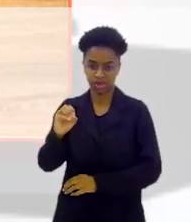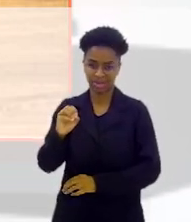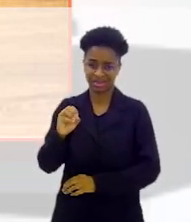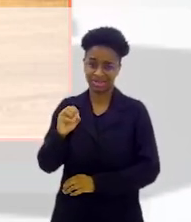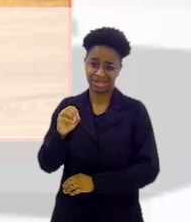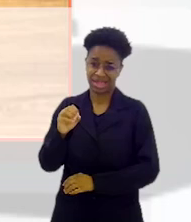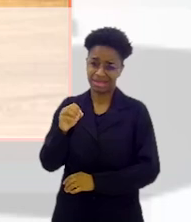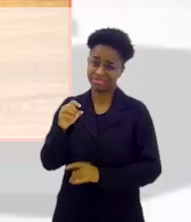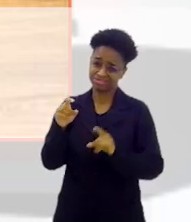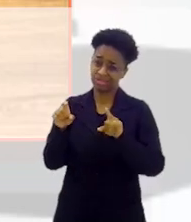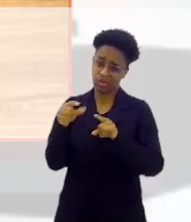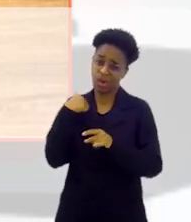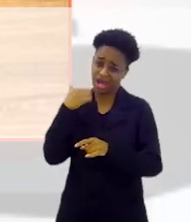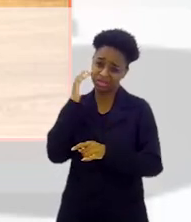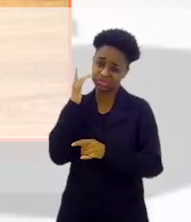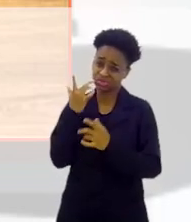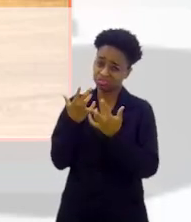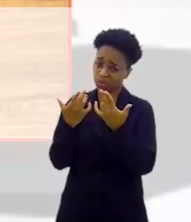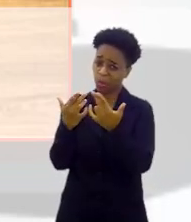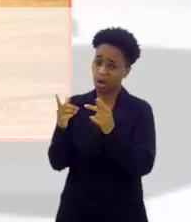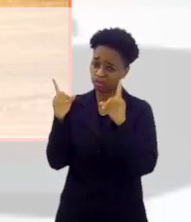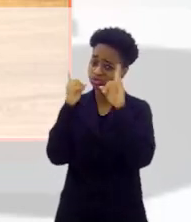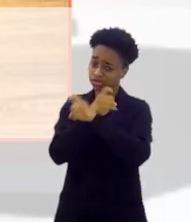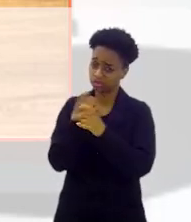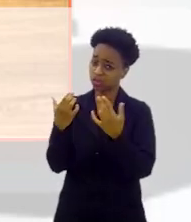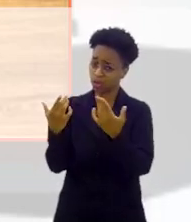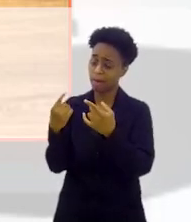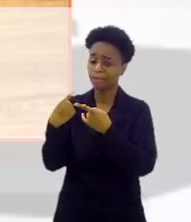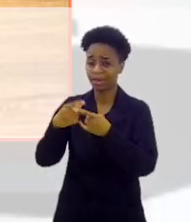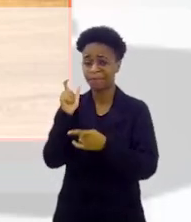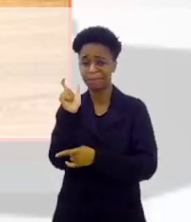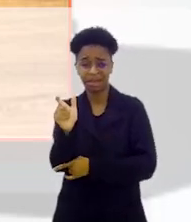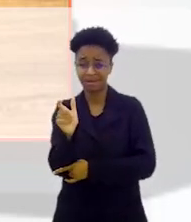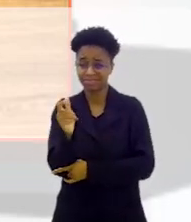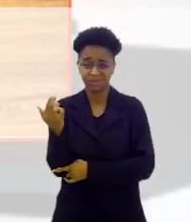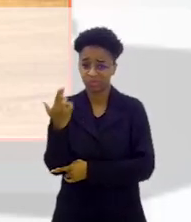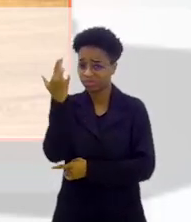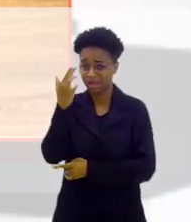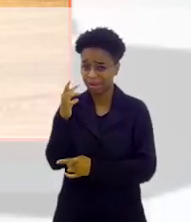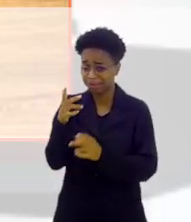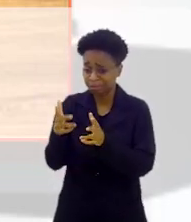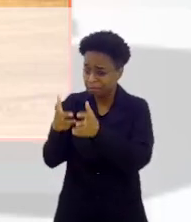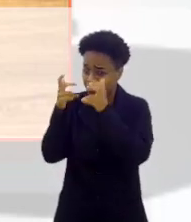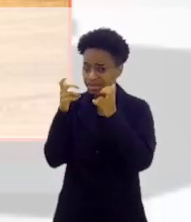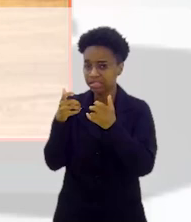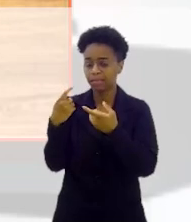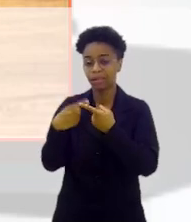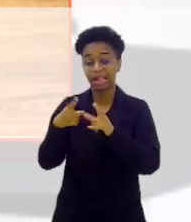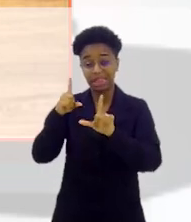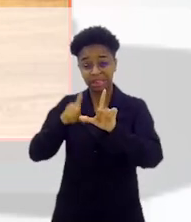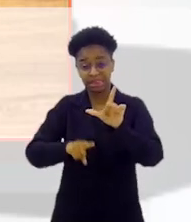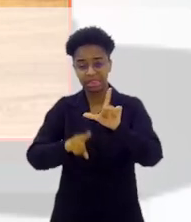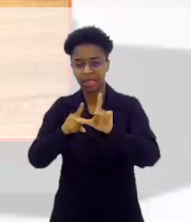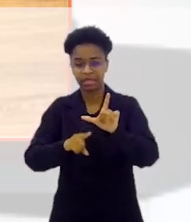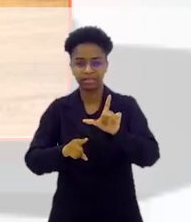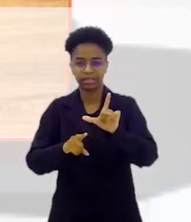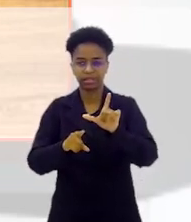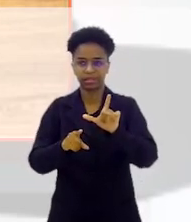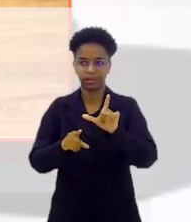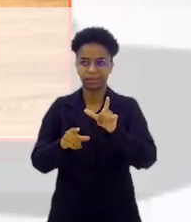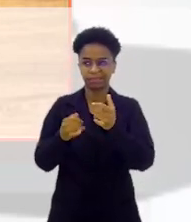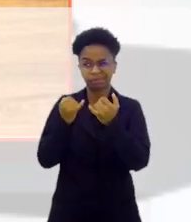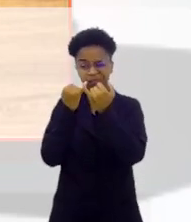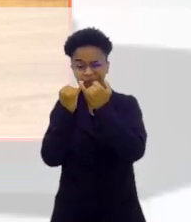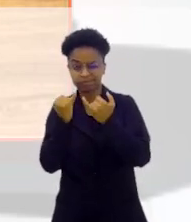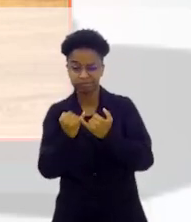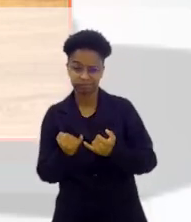agora, fique muito para trás. As palavras são absolutamente irreconhecíveis, né? E então, apesar das letras não